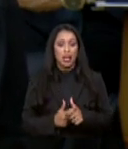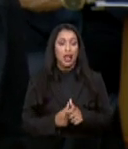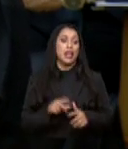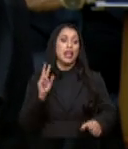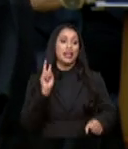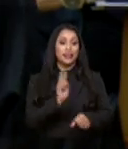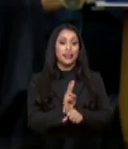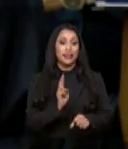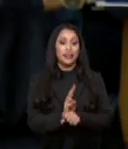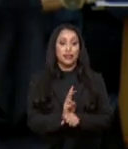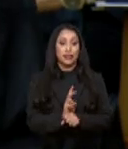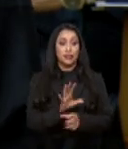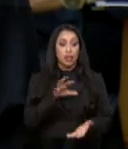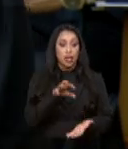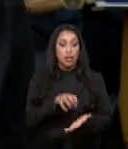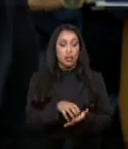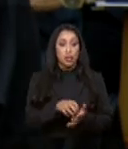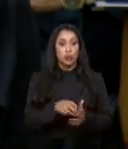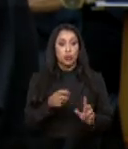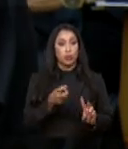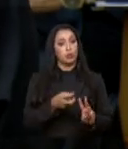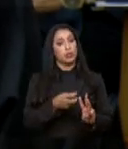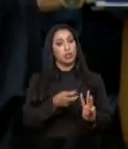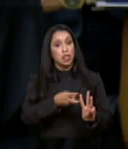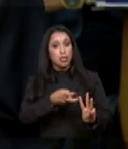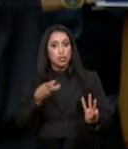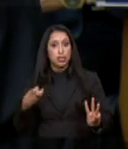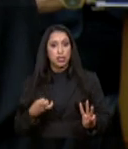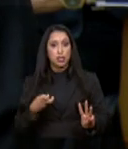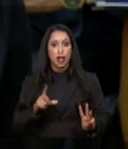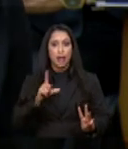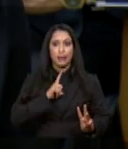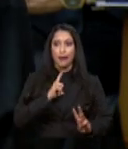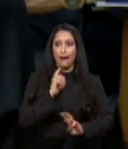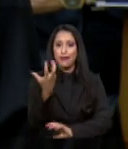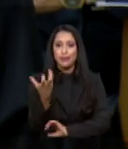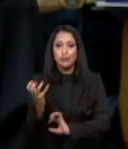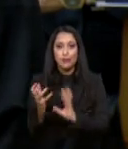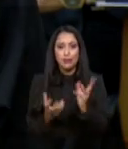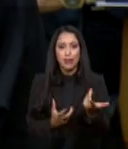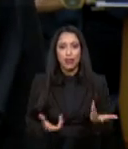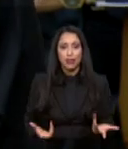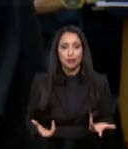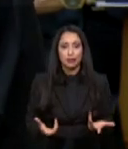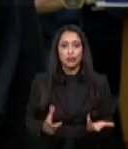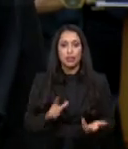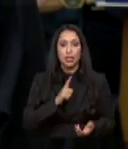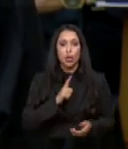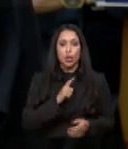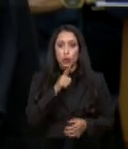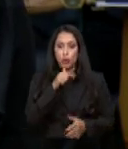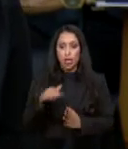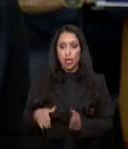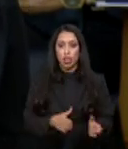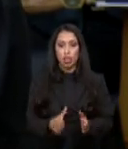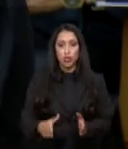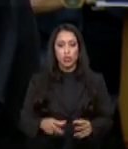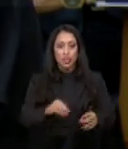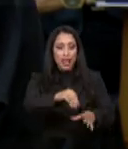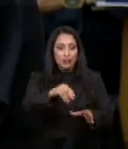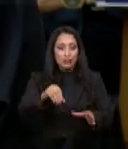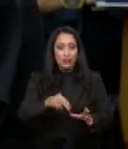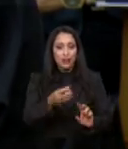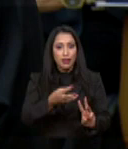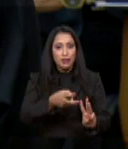conservação. É a sobrevivência das matas, dos rios, da nossa morada, das terras indígenas. É o direito à vida, do